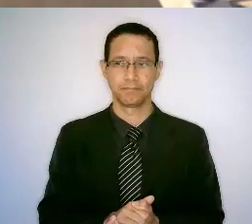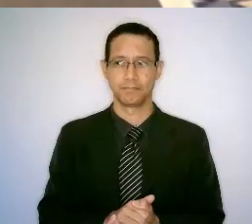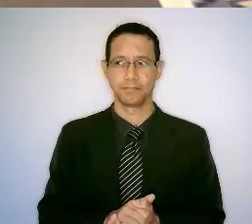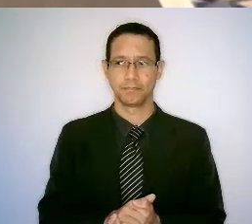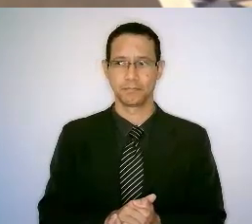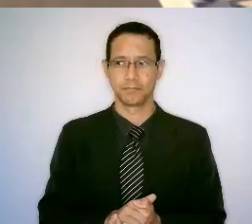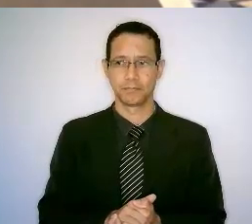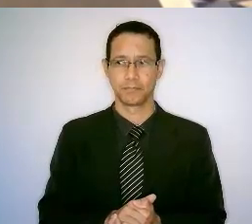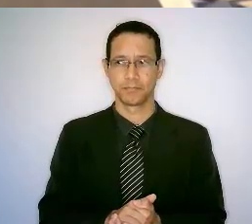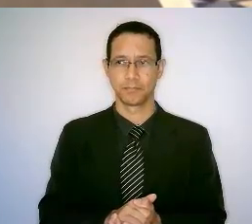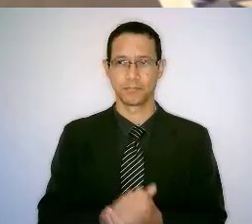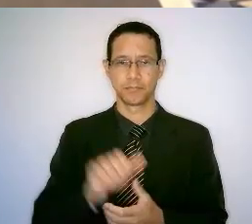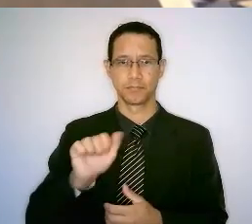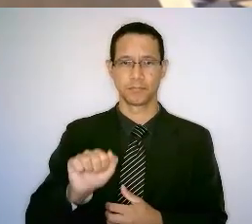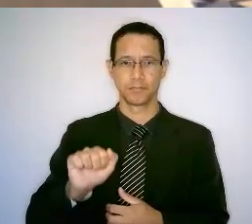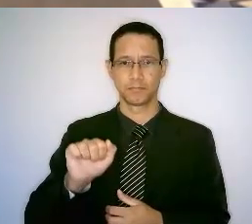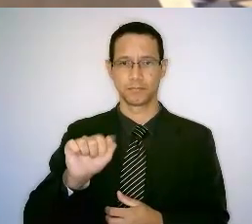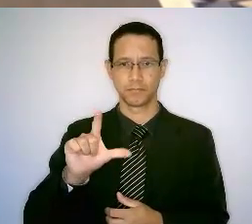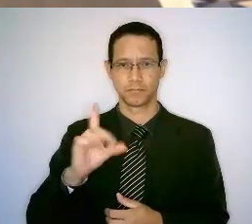Doutor Aldo.